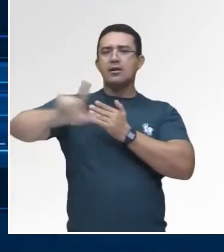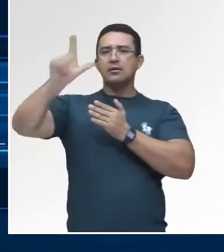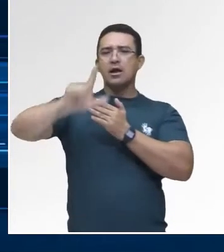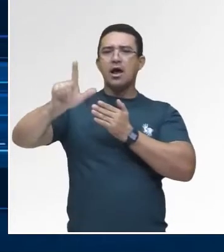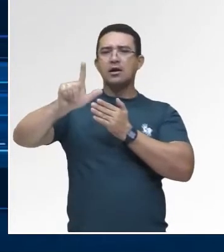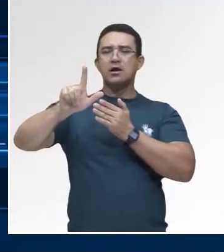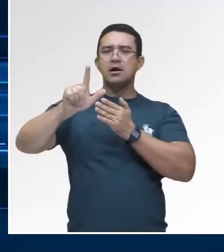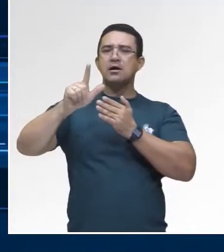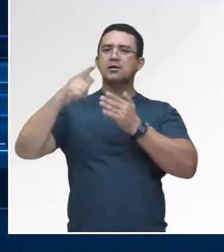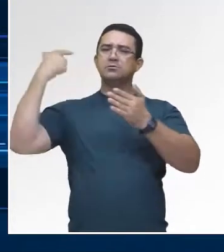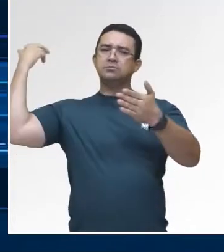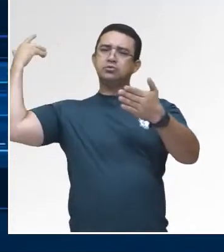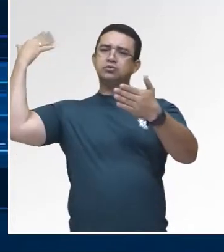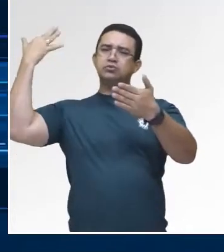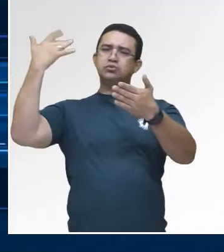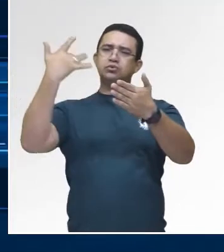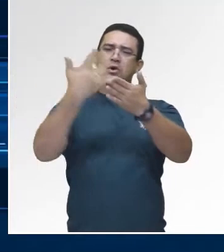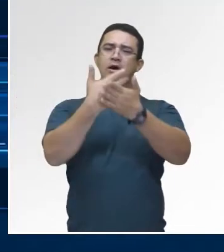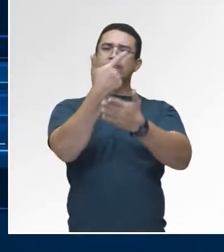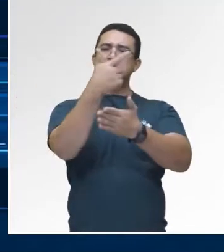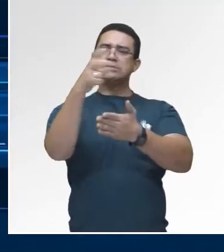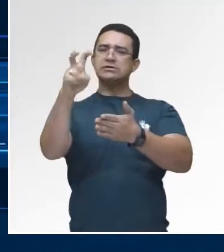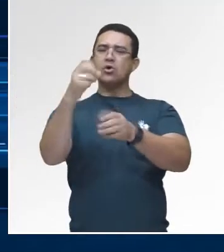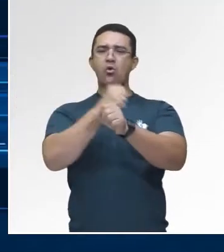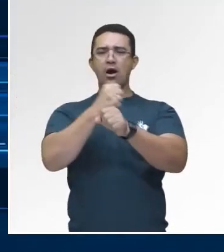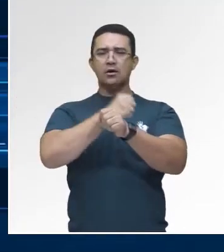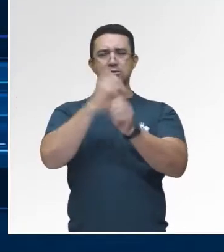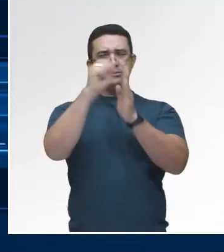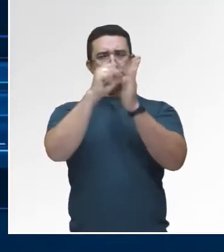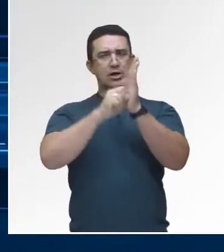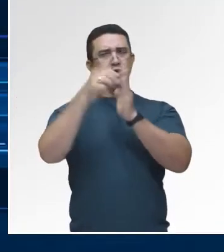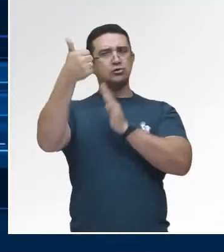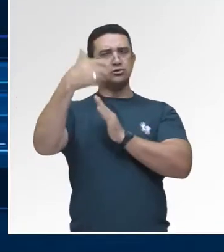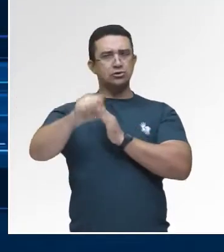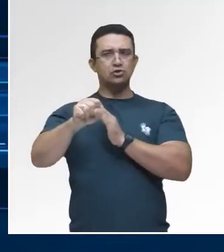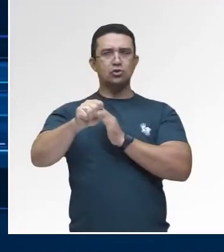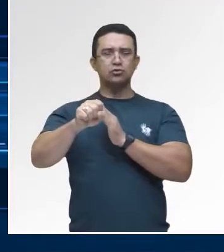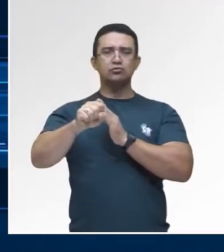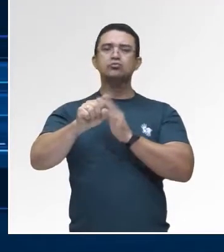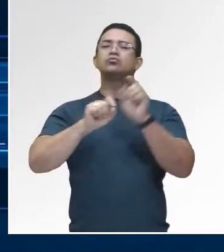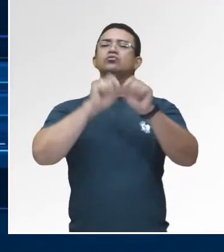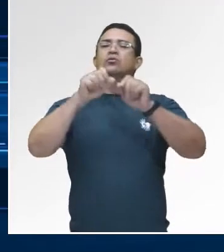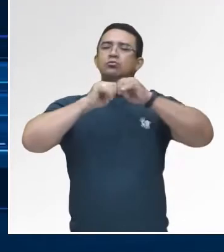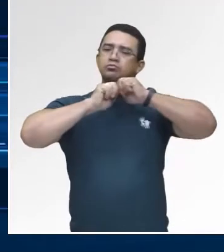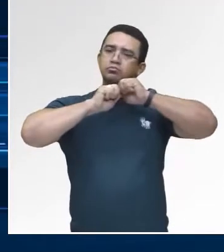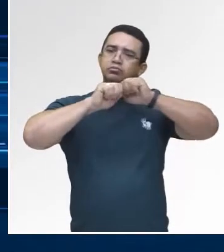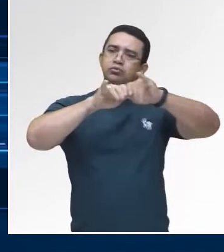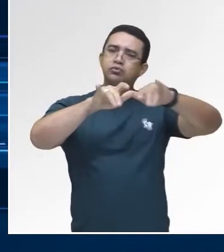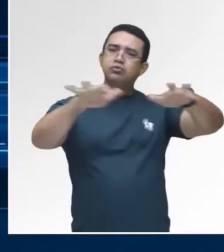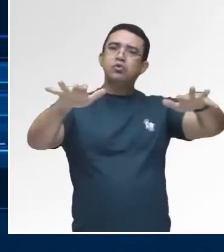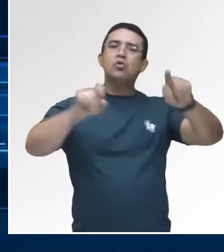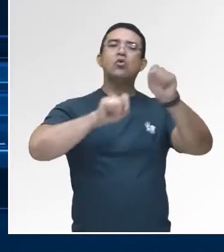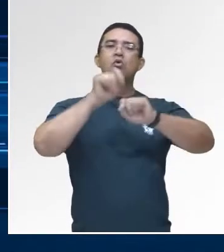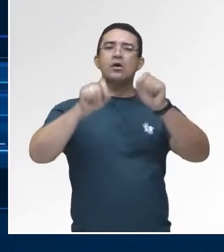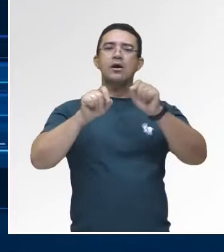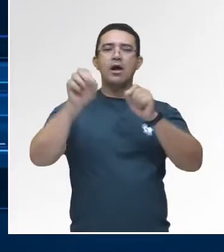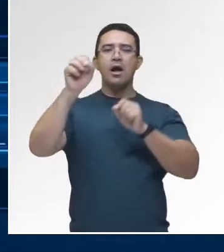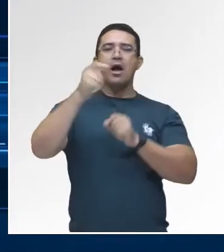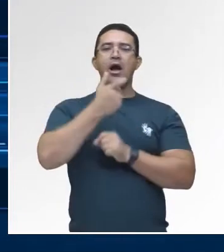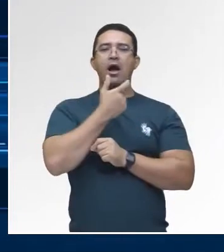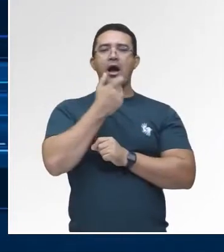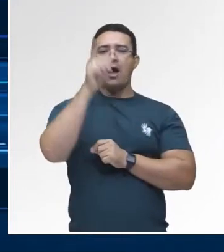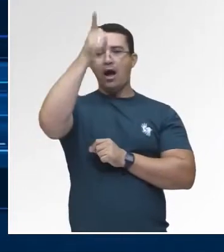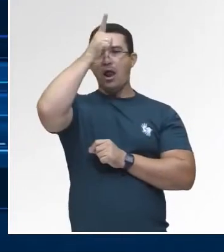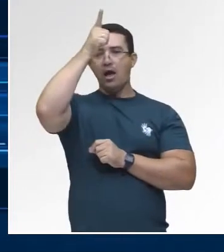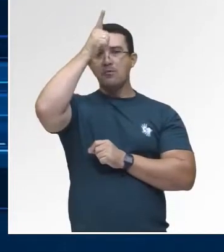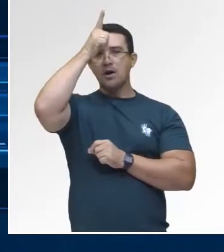25 anos do século XVIII, publicado na Alemanha por Goethe, Johann Wolfgang von Goethe, é o